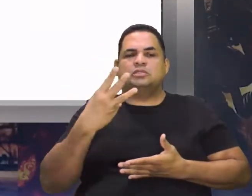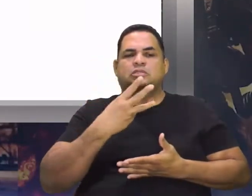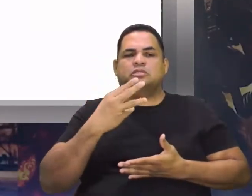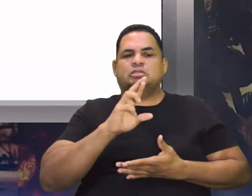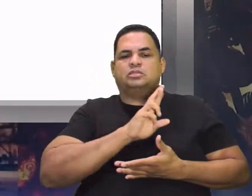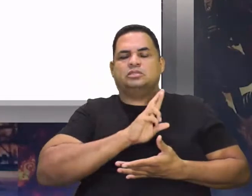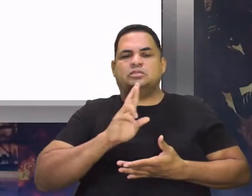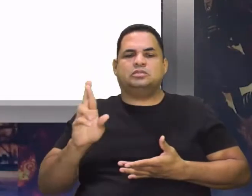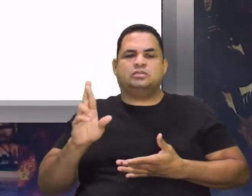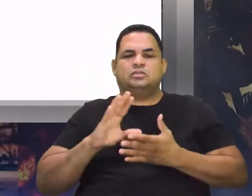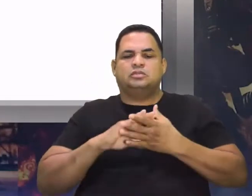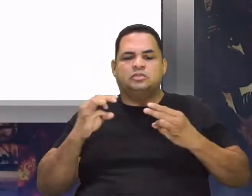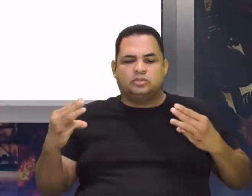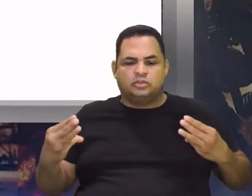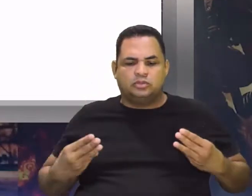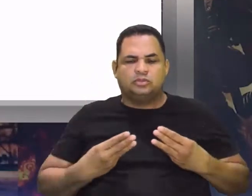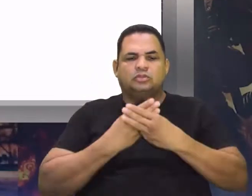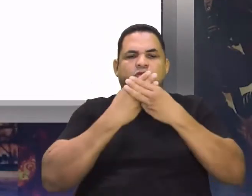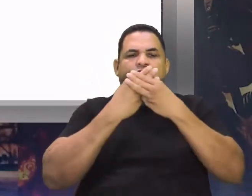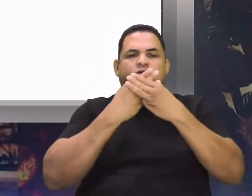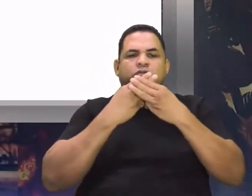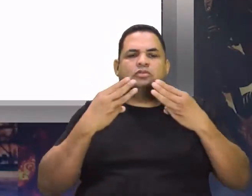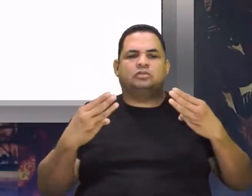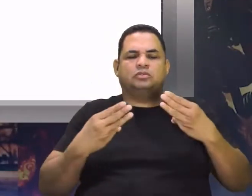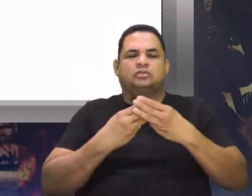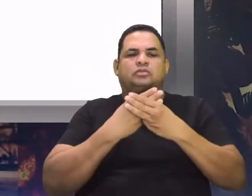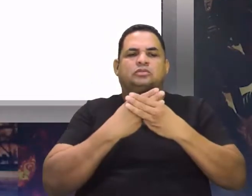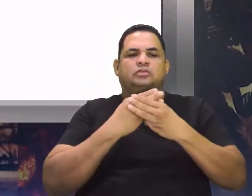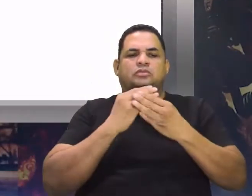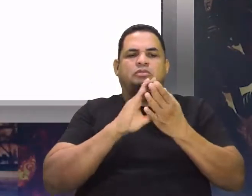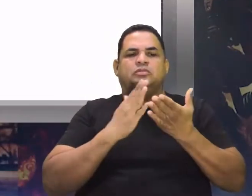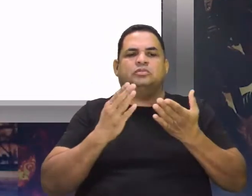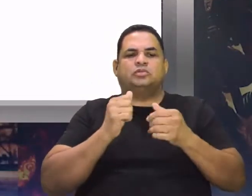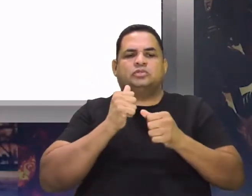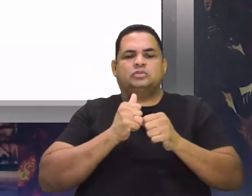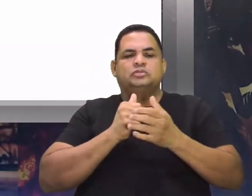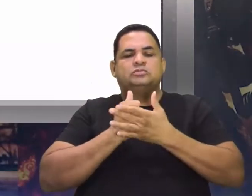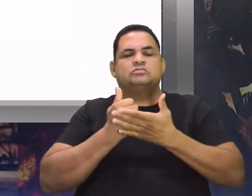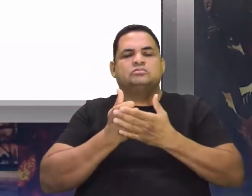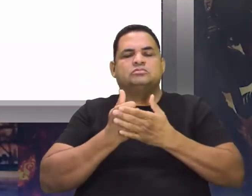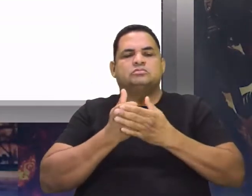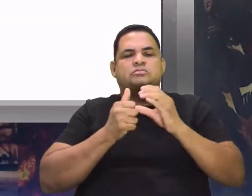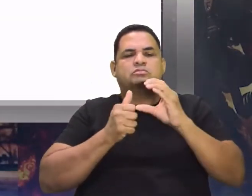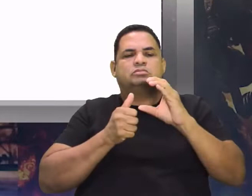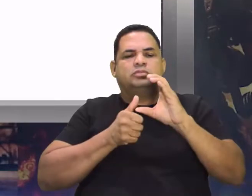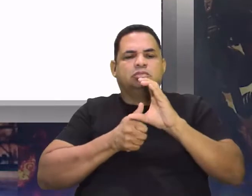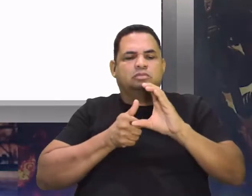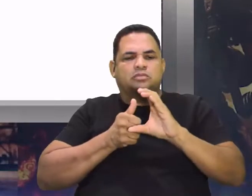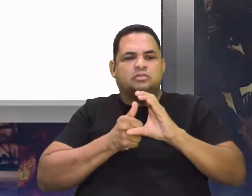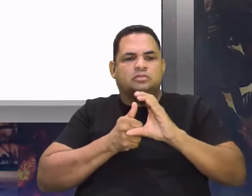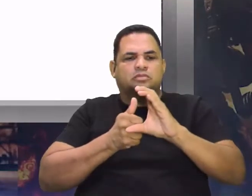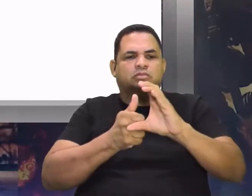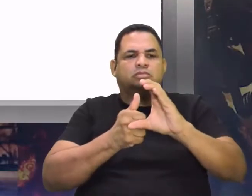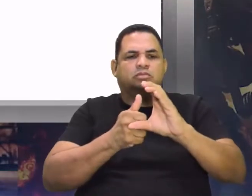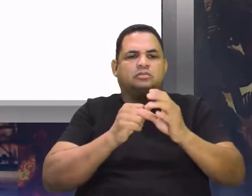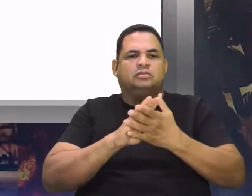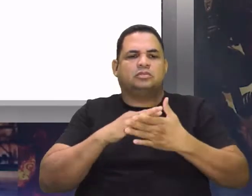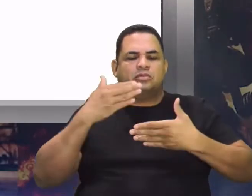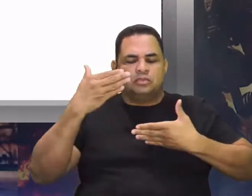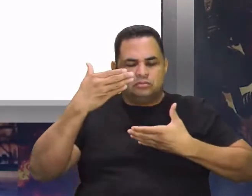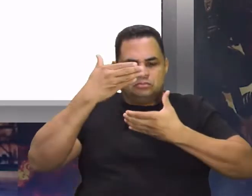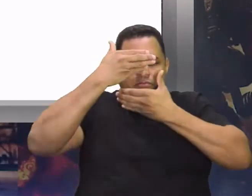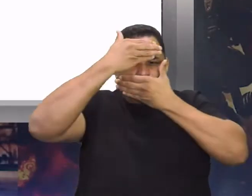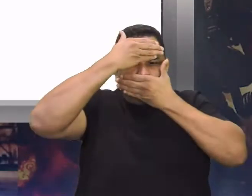religiões. O judaísmo, mais antigo, depois surge o cristianismo, e mais atual, o